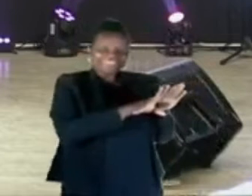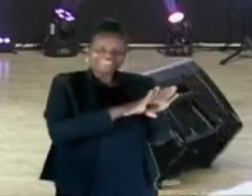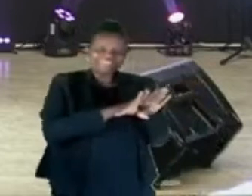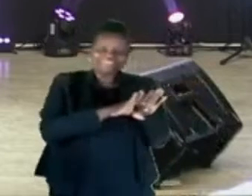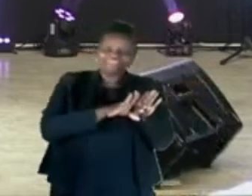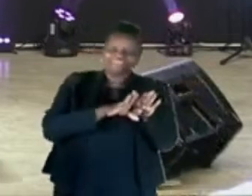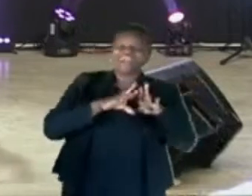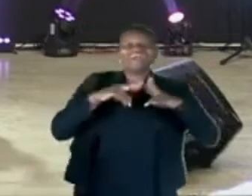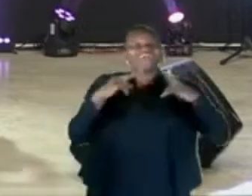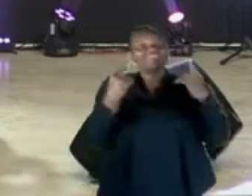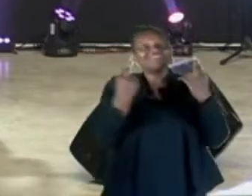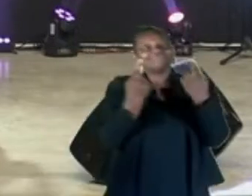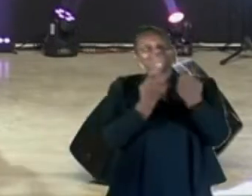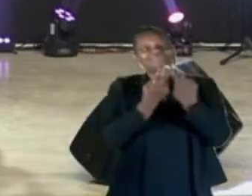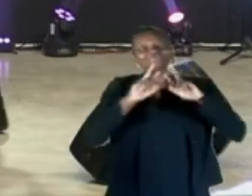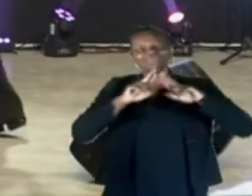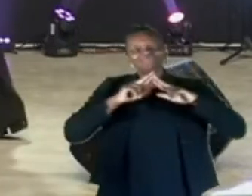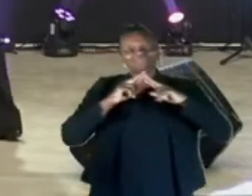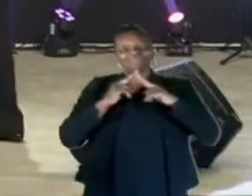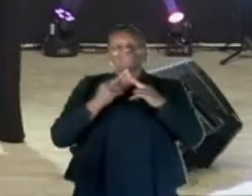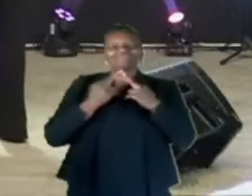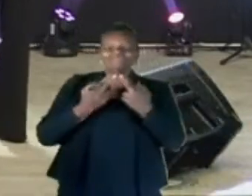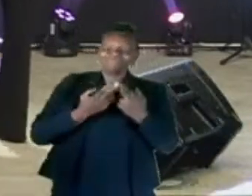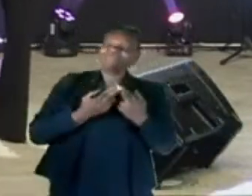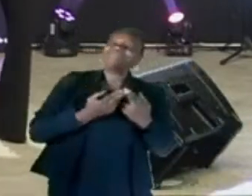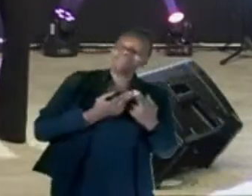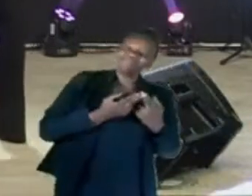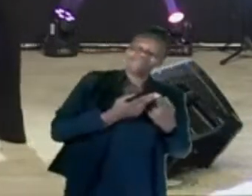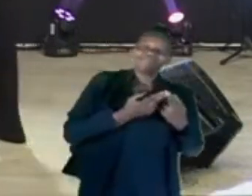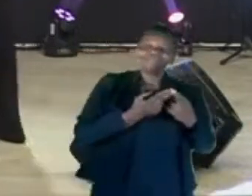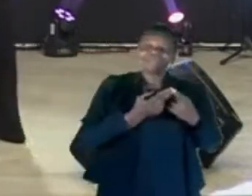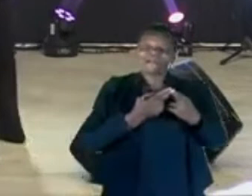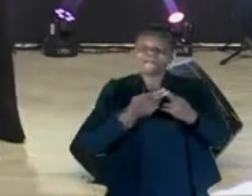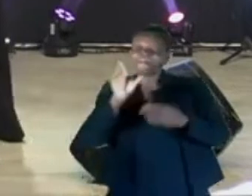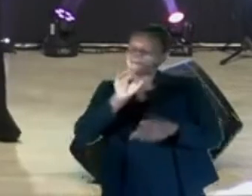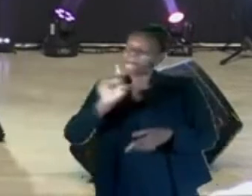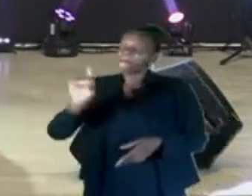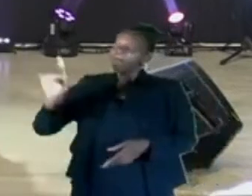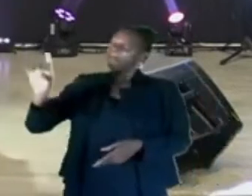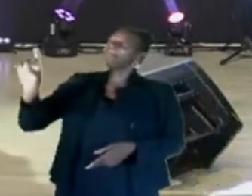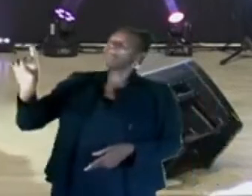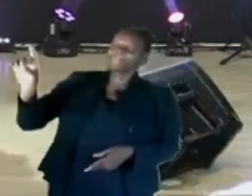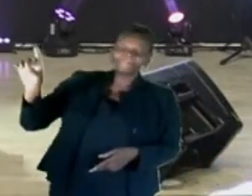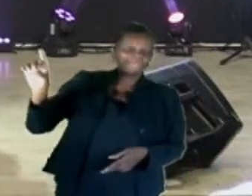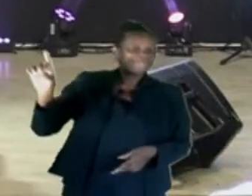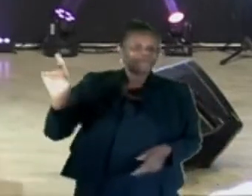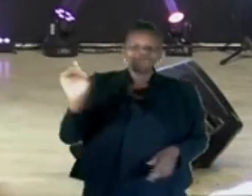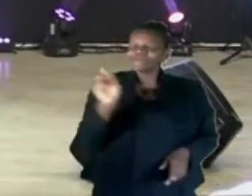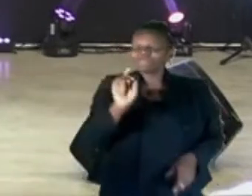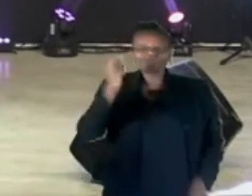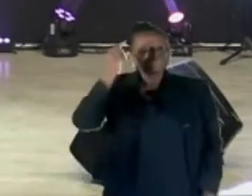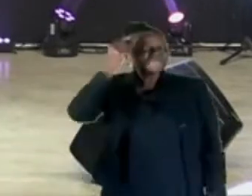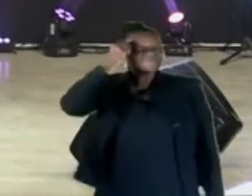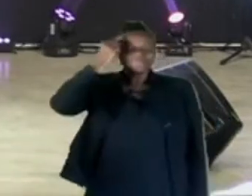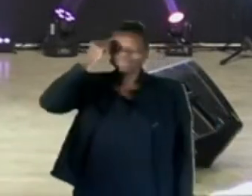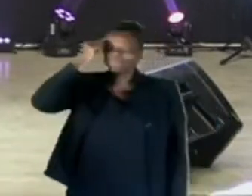dos Reis, dá lugar para ele entrar. Mestre, não pensei